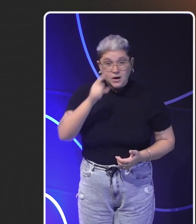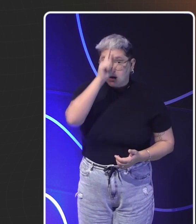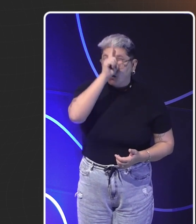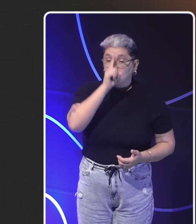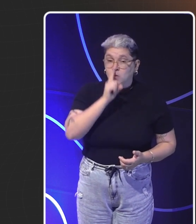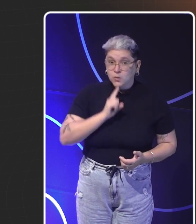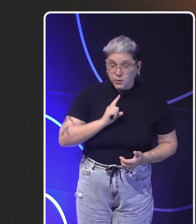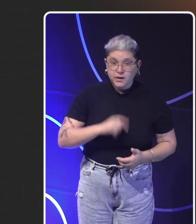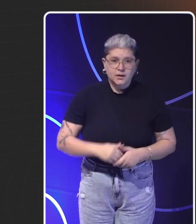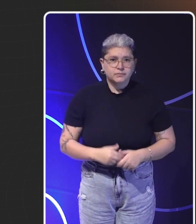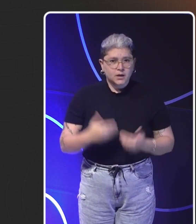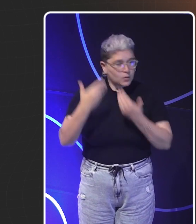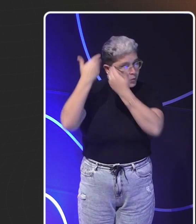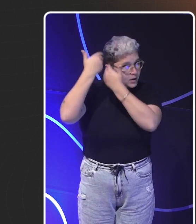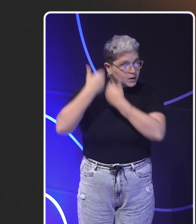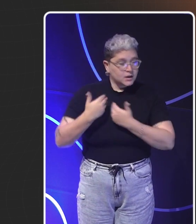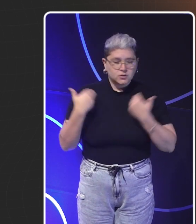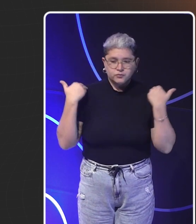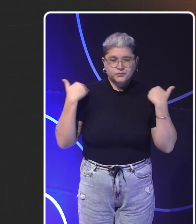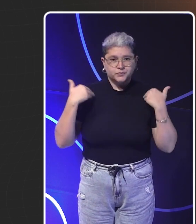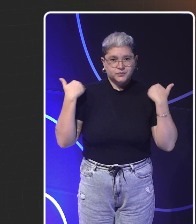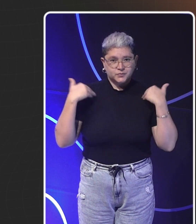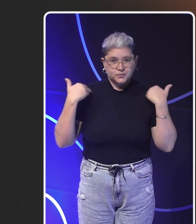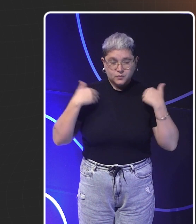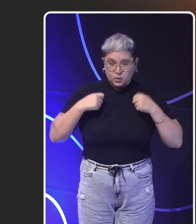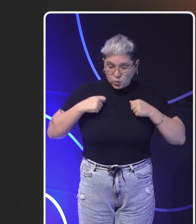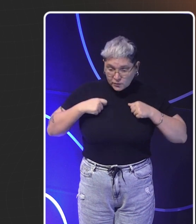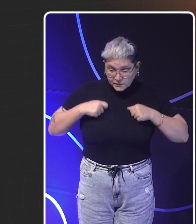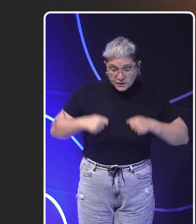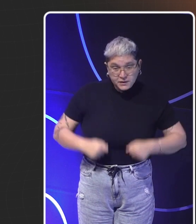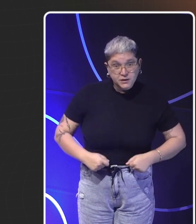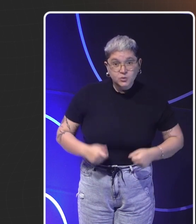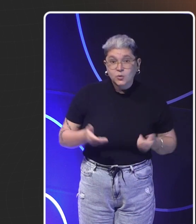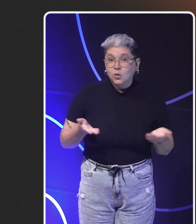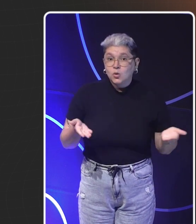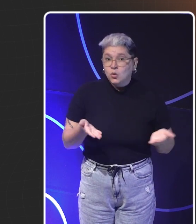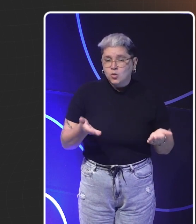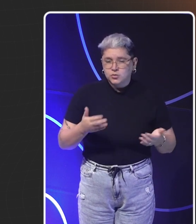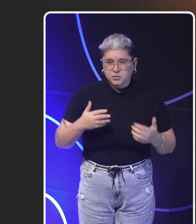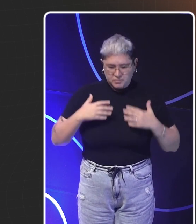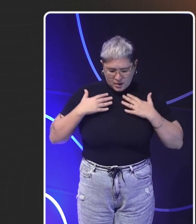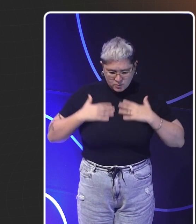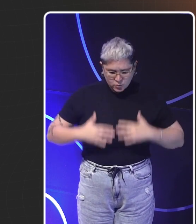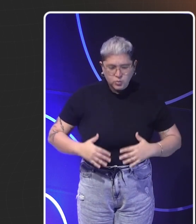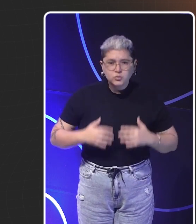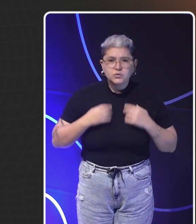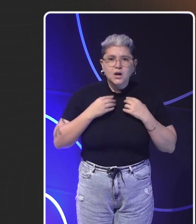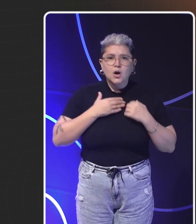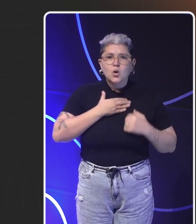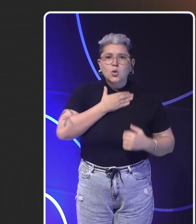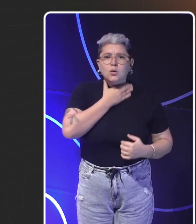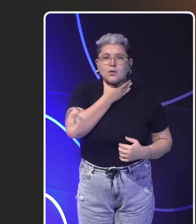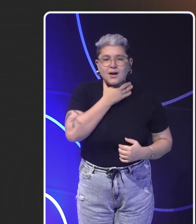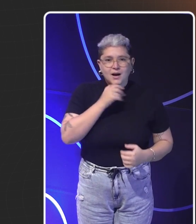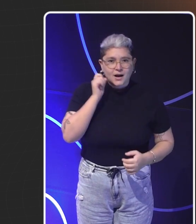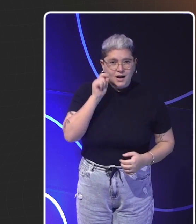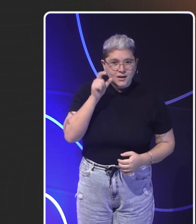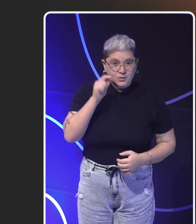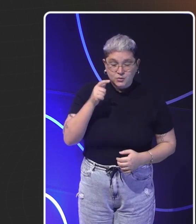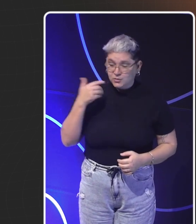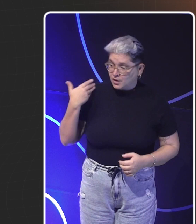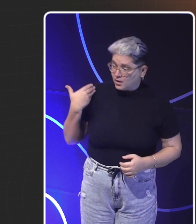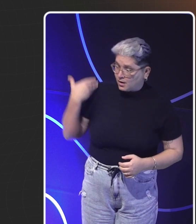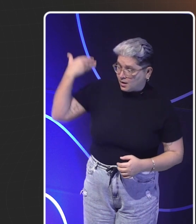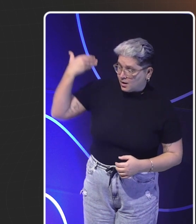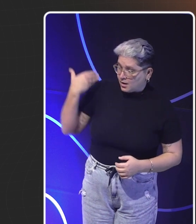com cabelo liso na altura do ombro. Estou vestindo uma blusa de gola alta azul. Atrás de